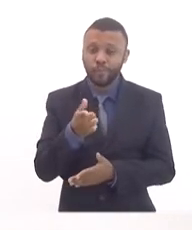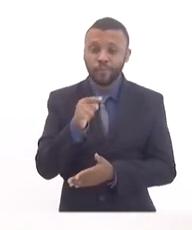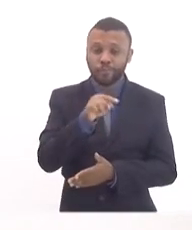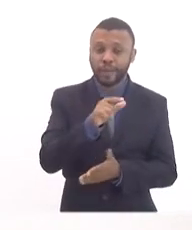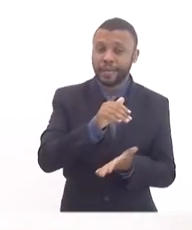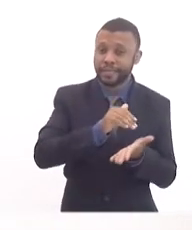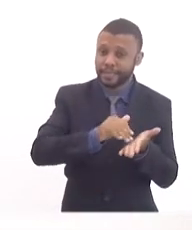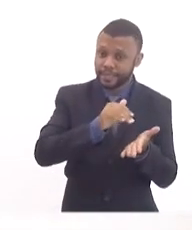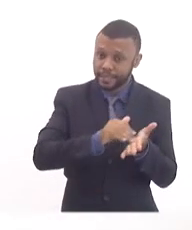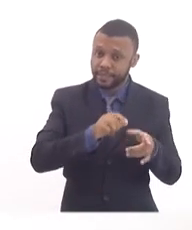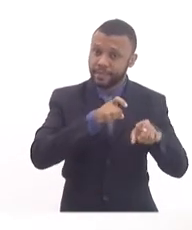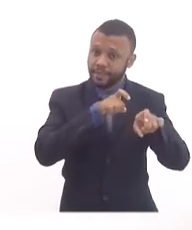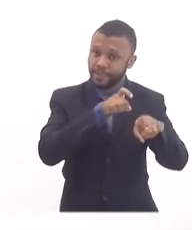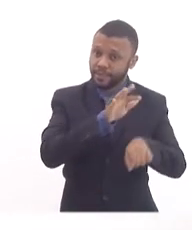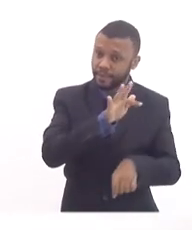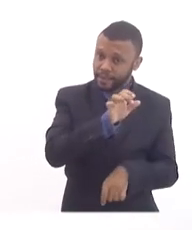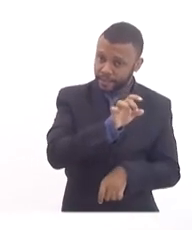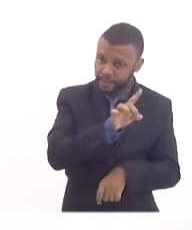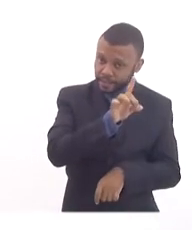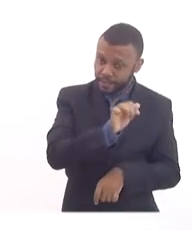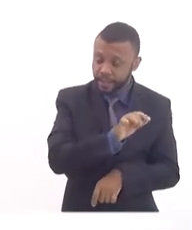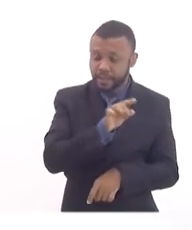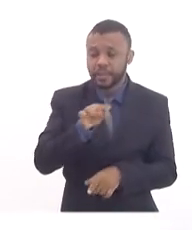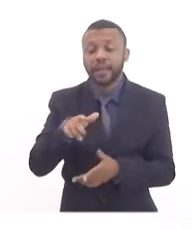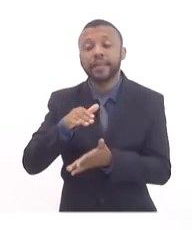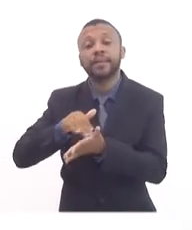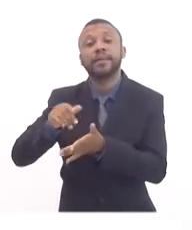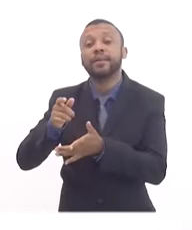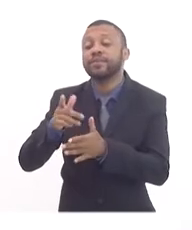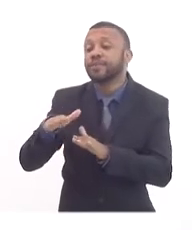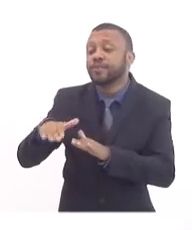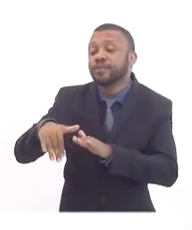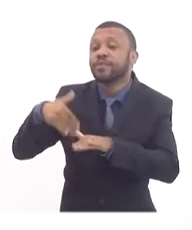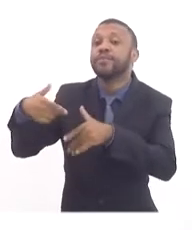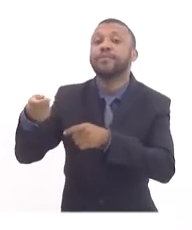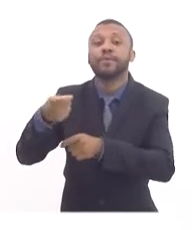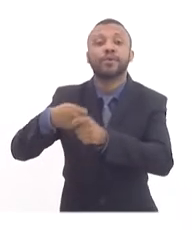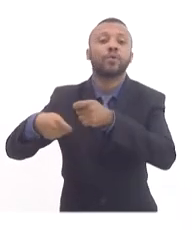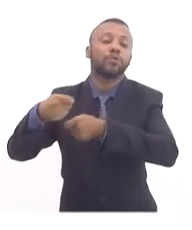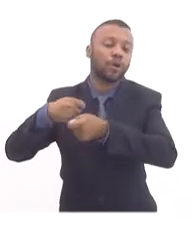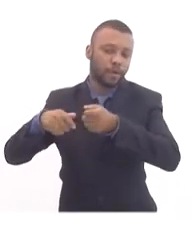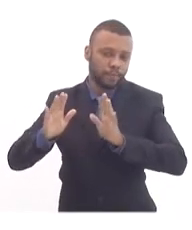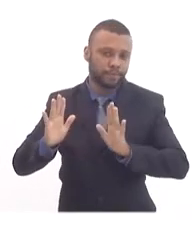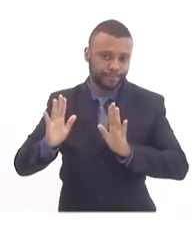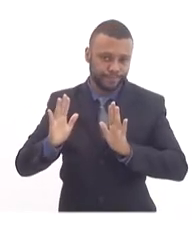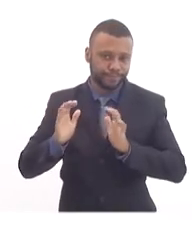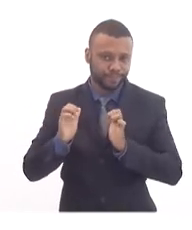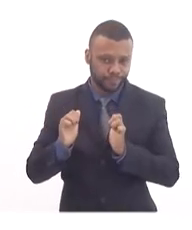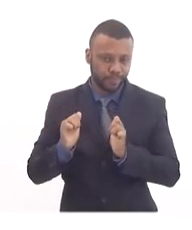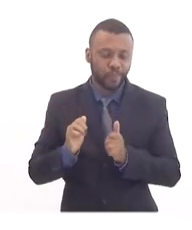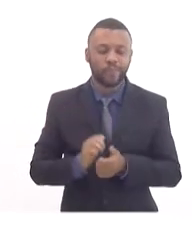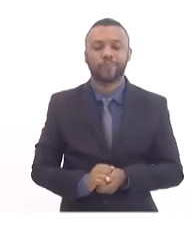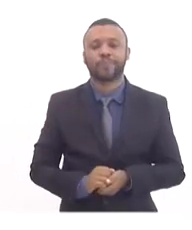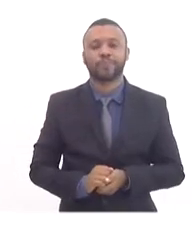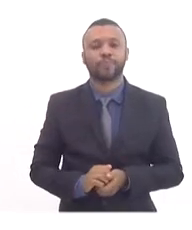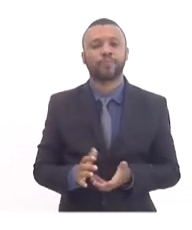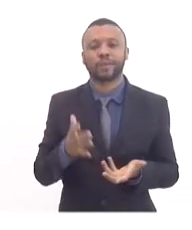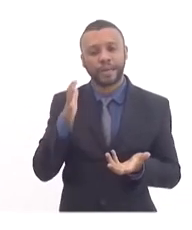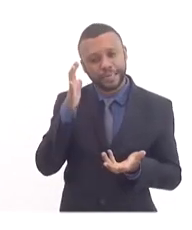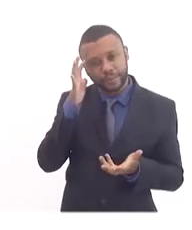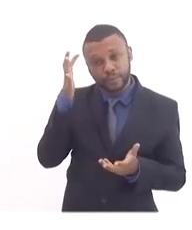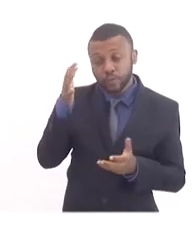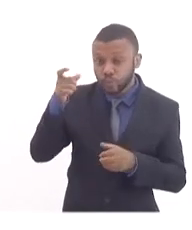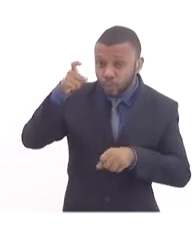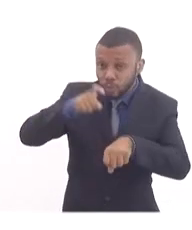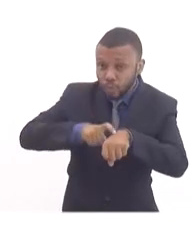Desenvolvimento Social ficou no desenvolvimento econômico Obrigada acho que a situação aqui nesse o governo